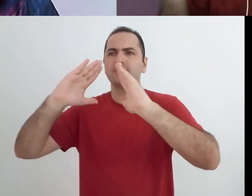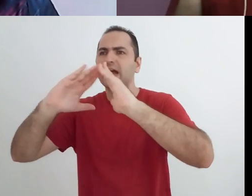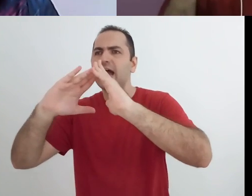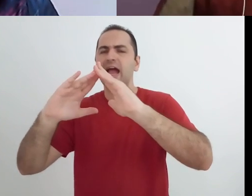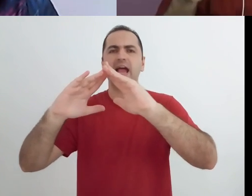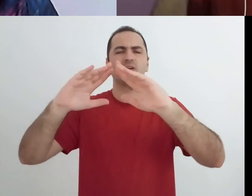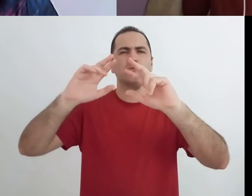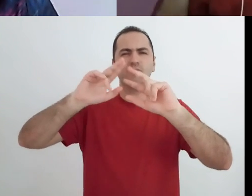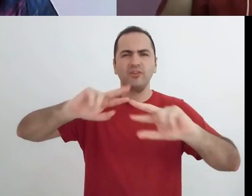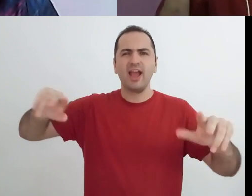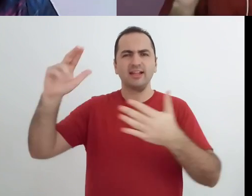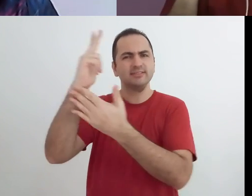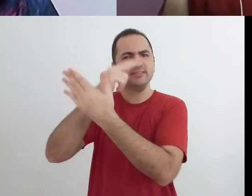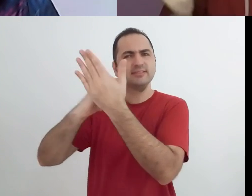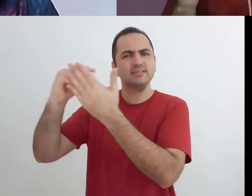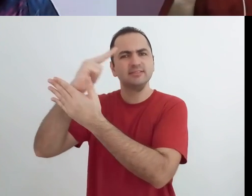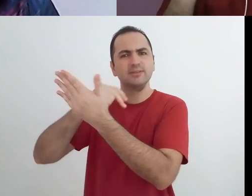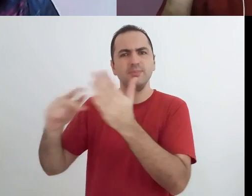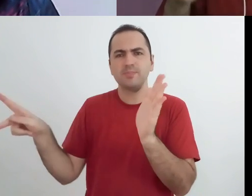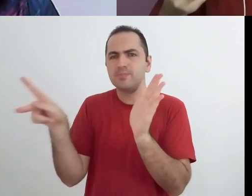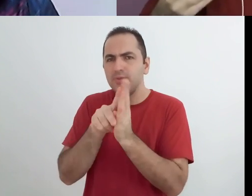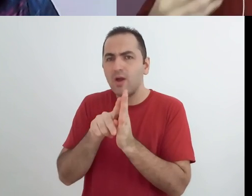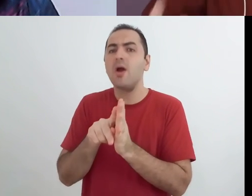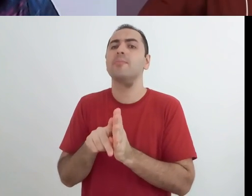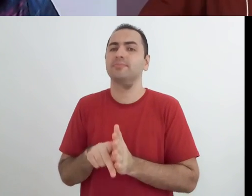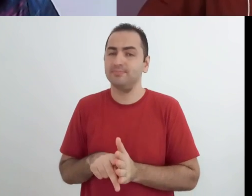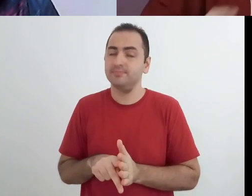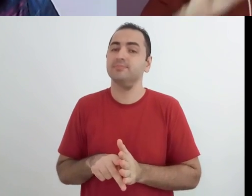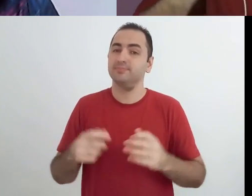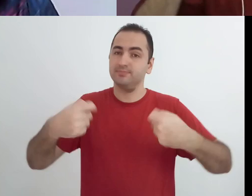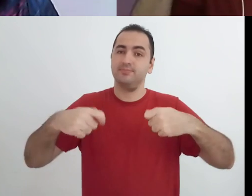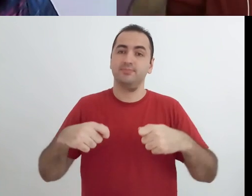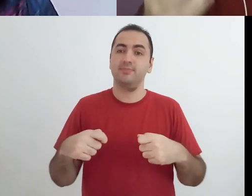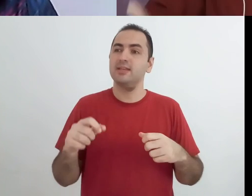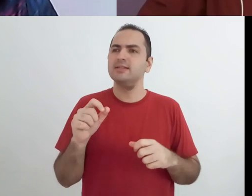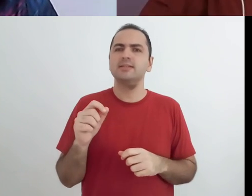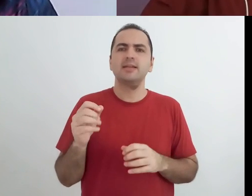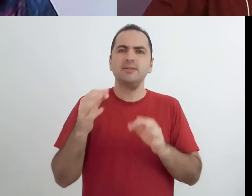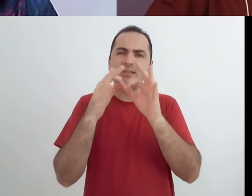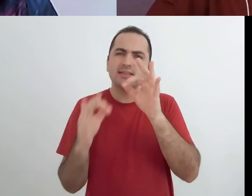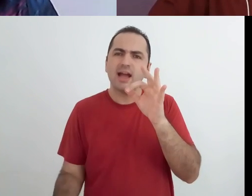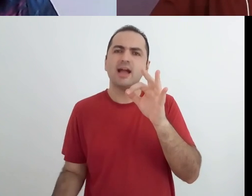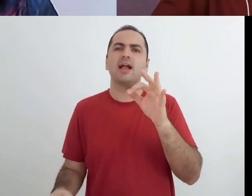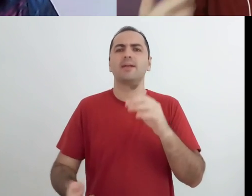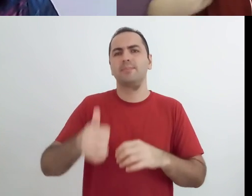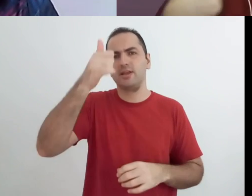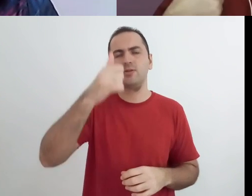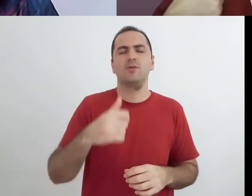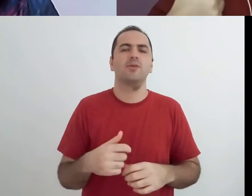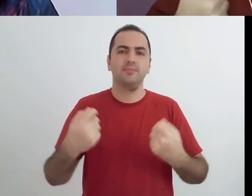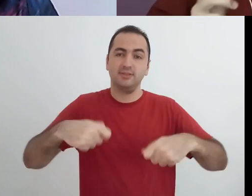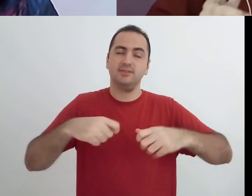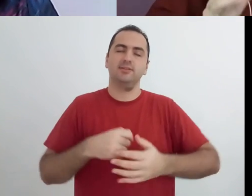que explicar um pouco mais com detalhes, né? Então aí você consegue clarear muito mais. Ou até